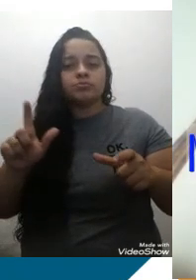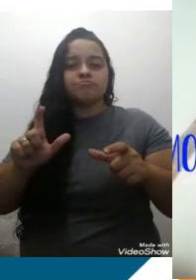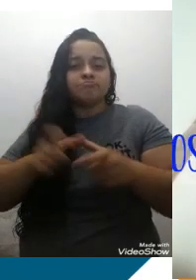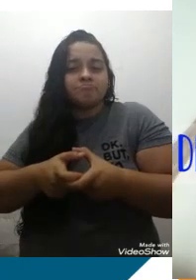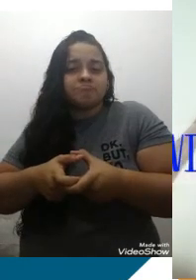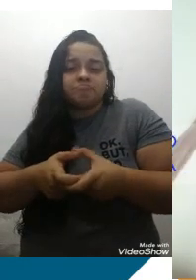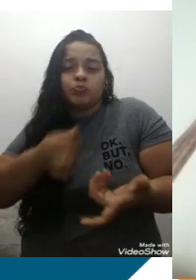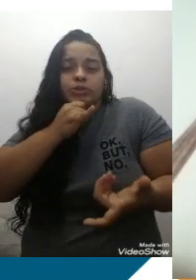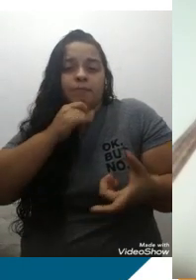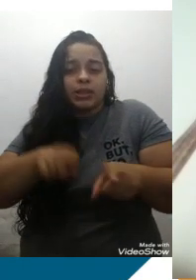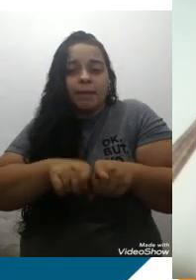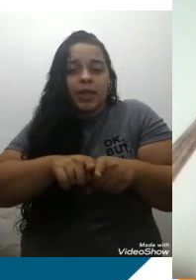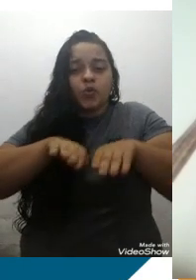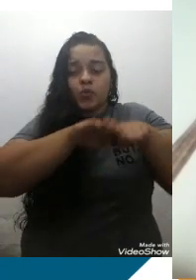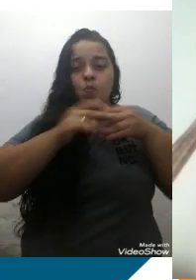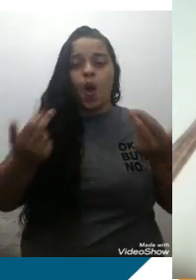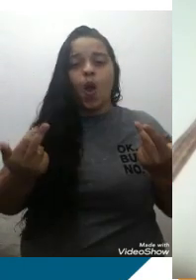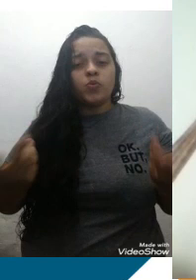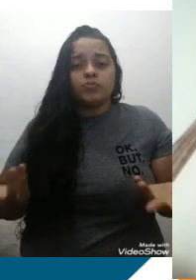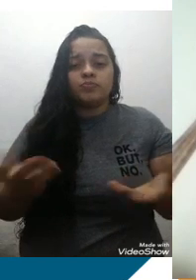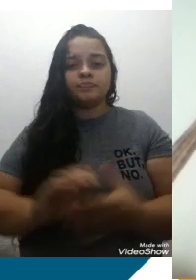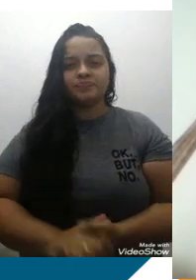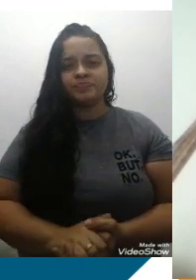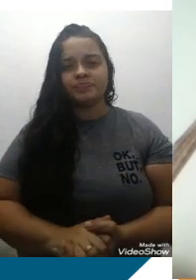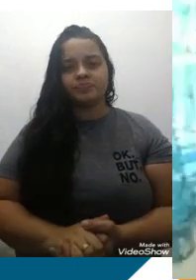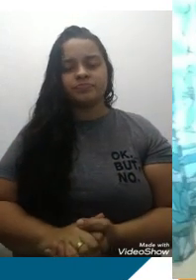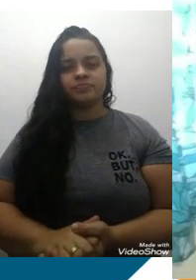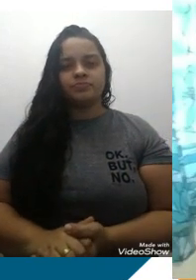do litoral sul-americano, por exemplo.